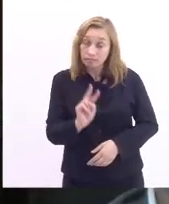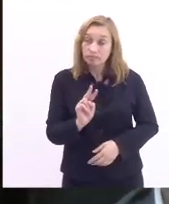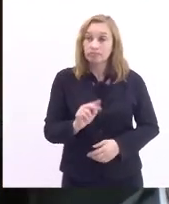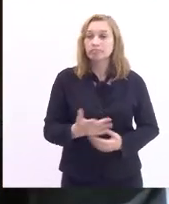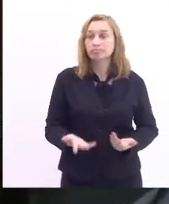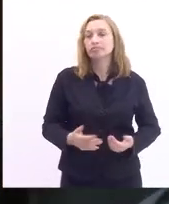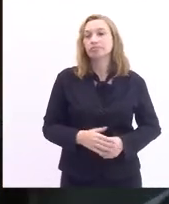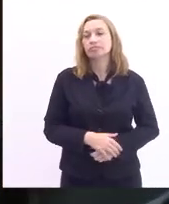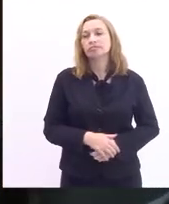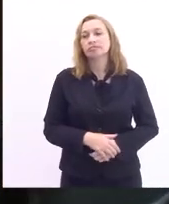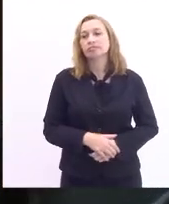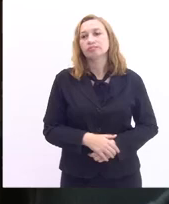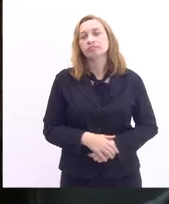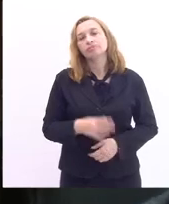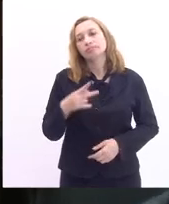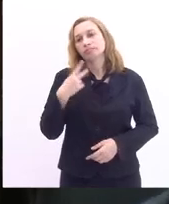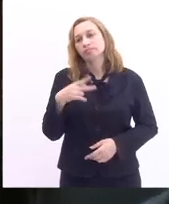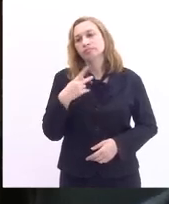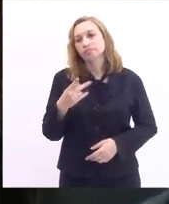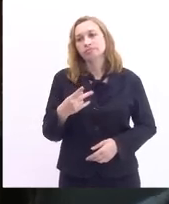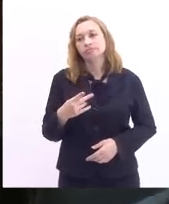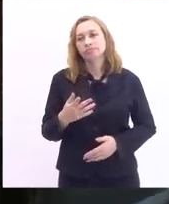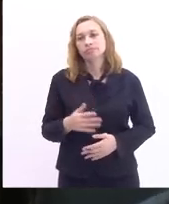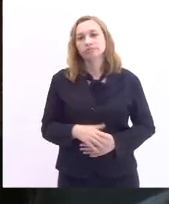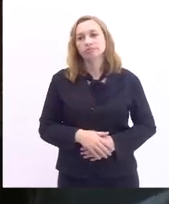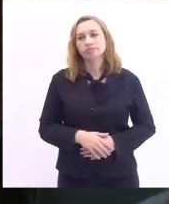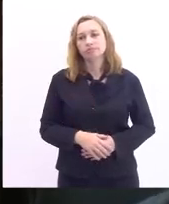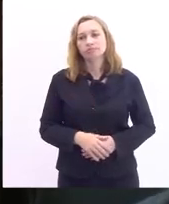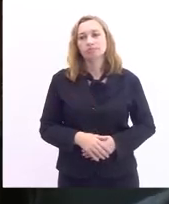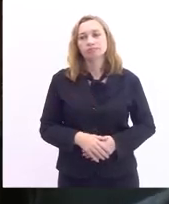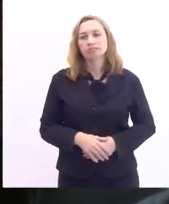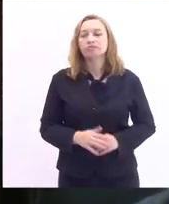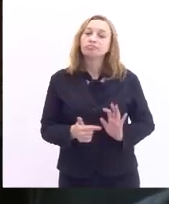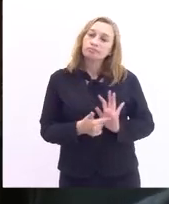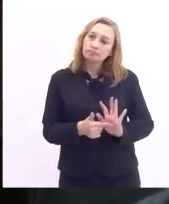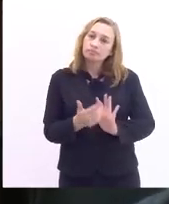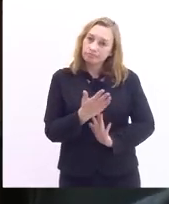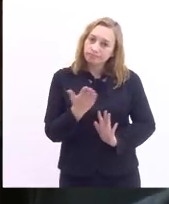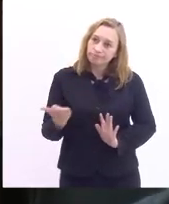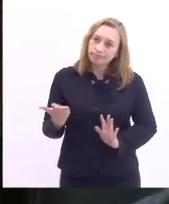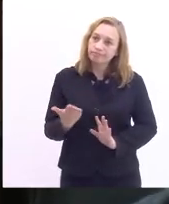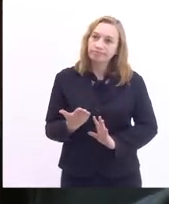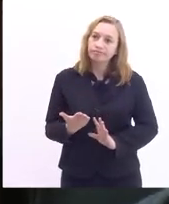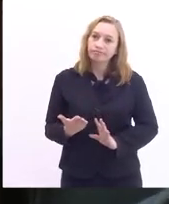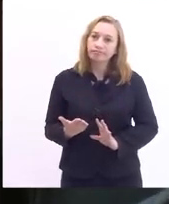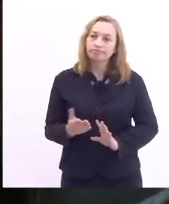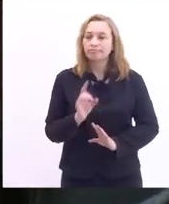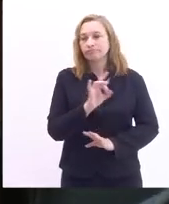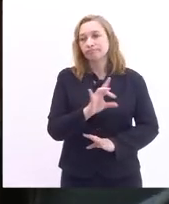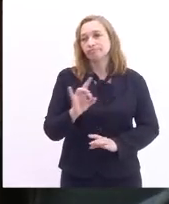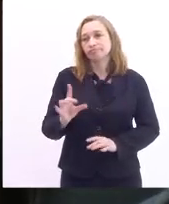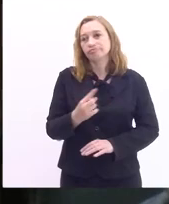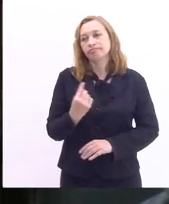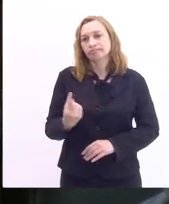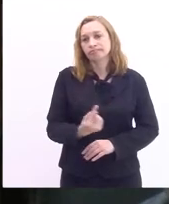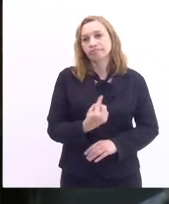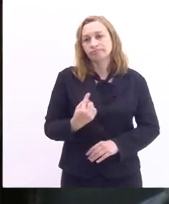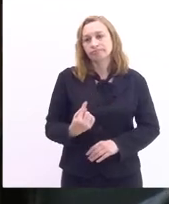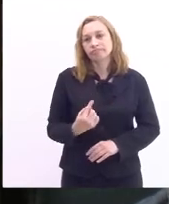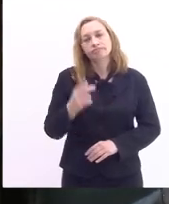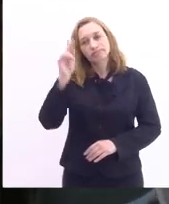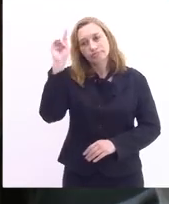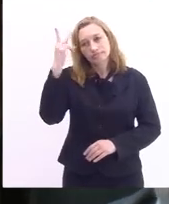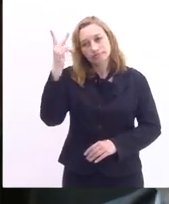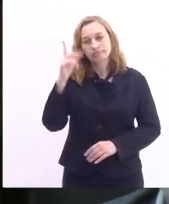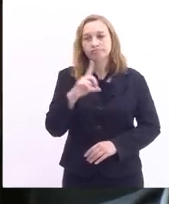então a gente eu tô falando da minha maneira para poder mostrar a vocês e tá Dá um de nós aqui temos uma